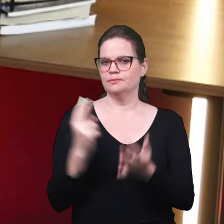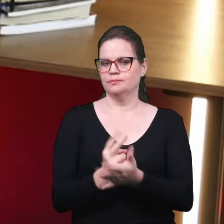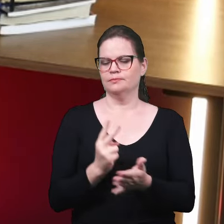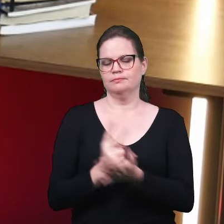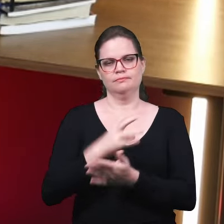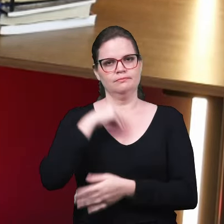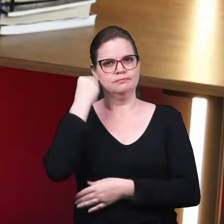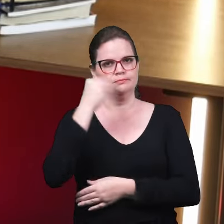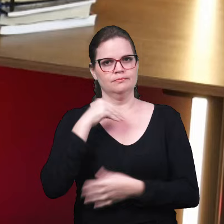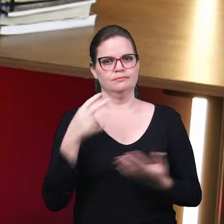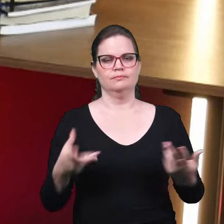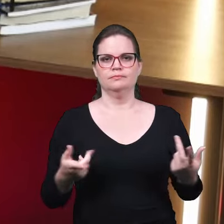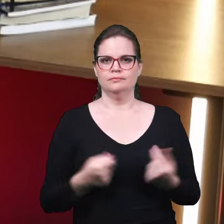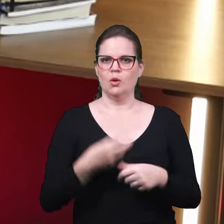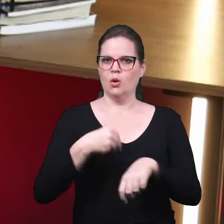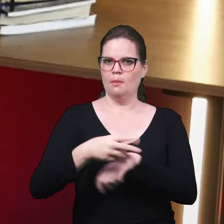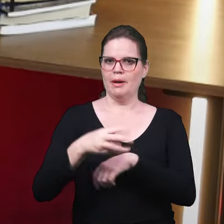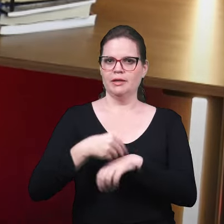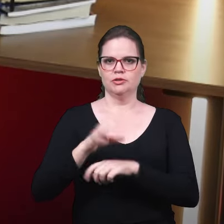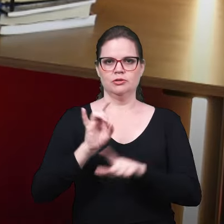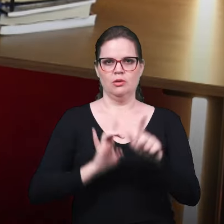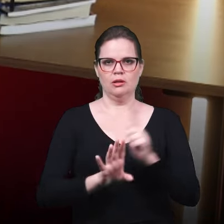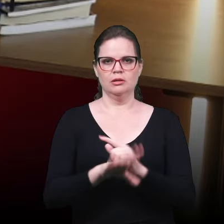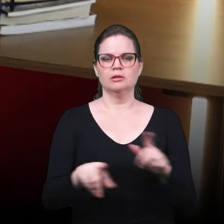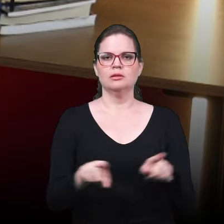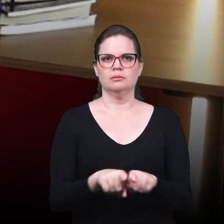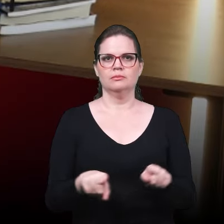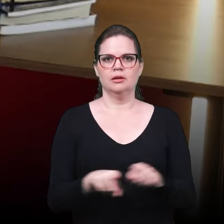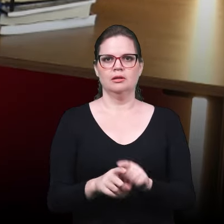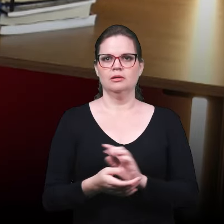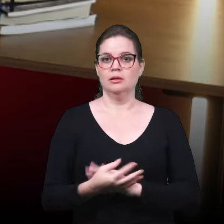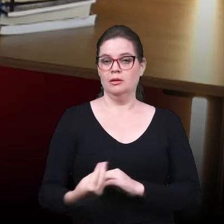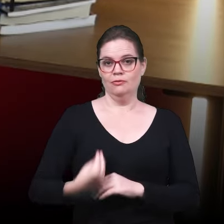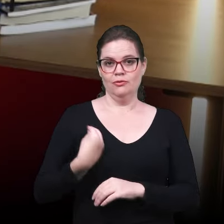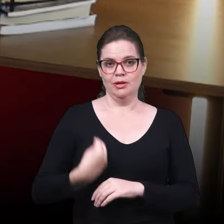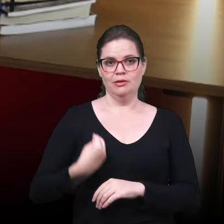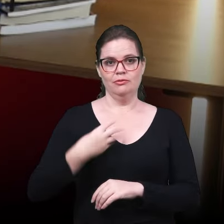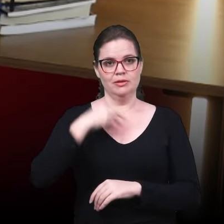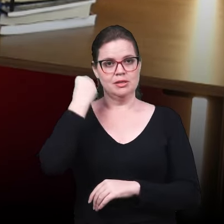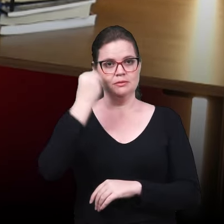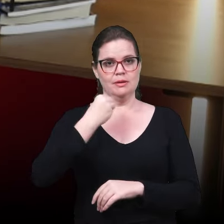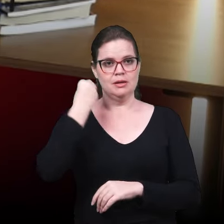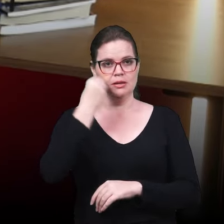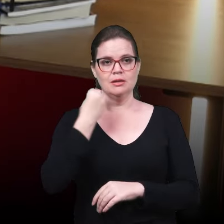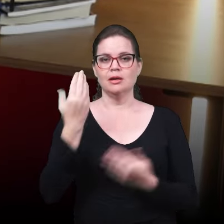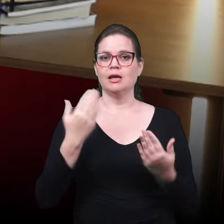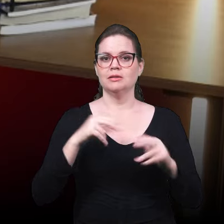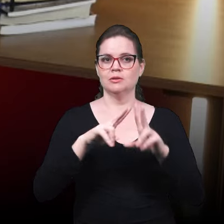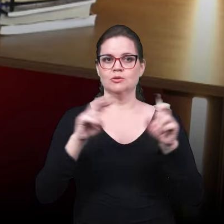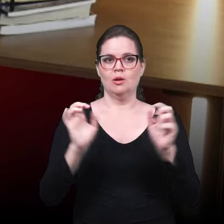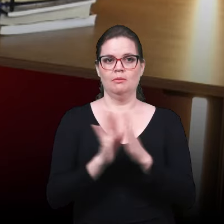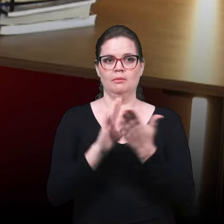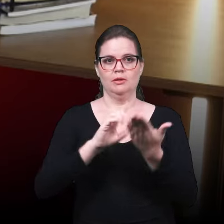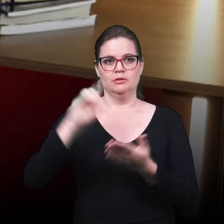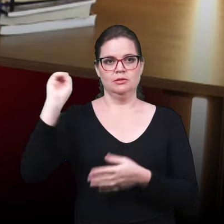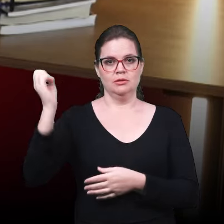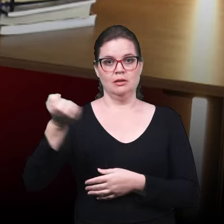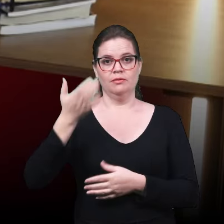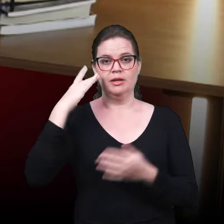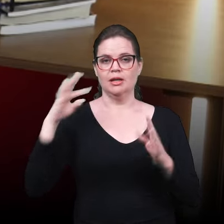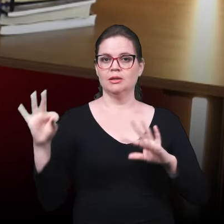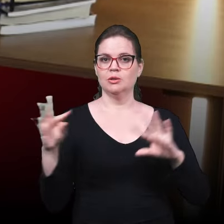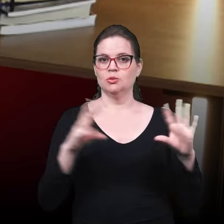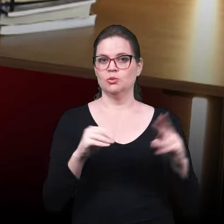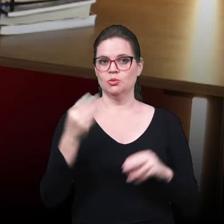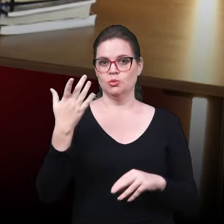essa experiência. Compartilhe o link, viva a experiência da palavra revelada, de tudo aquilo que o Senhor tem